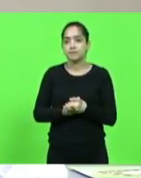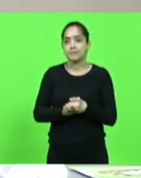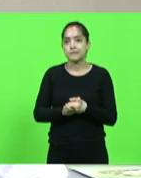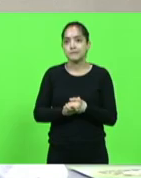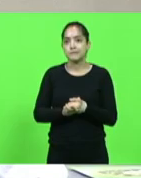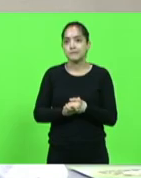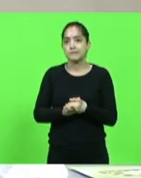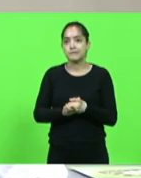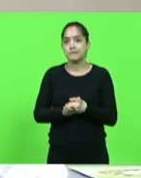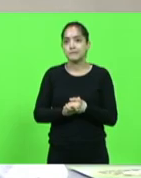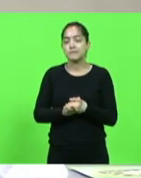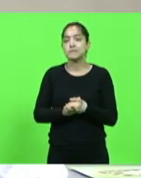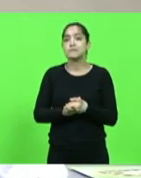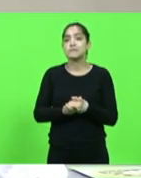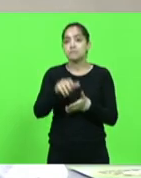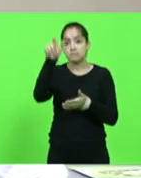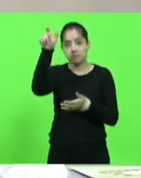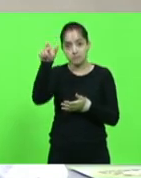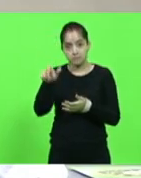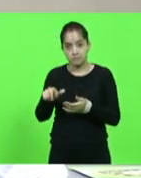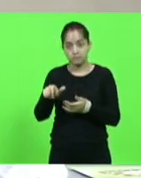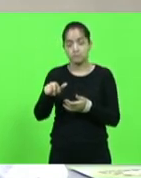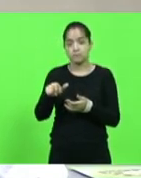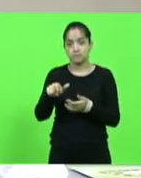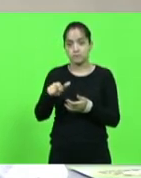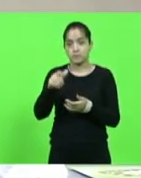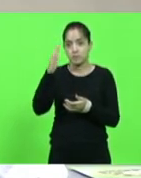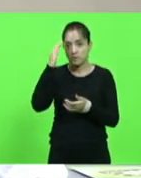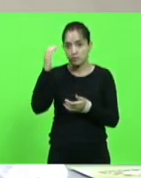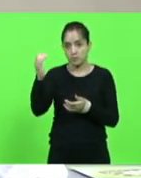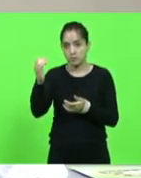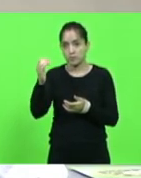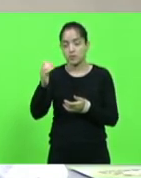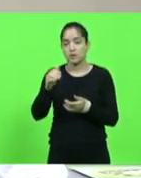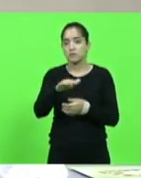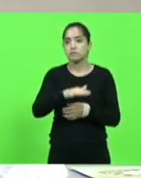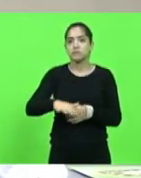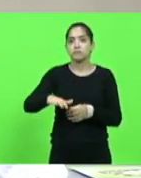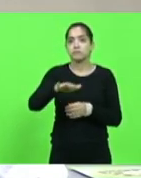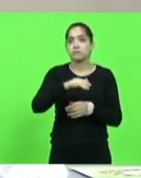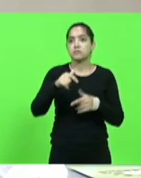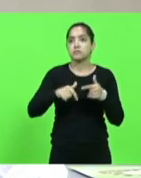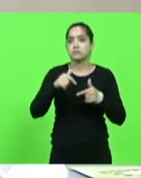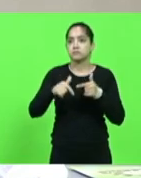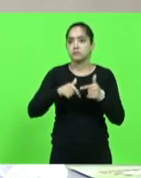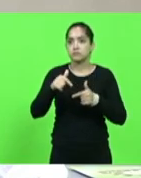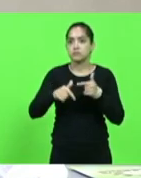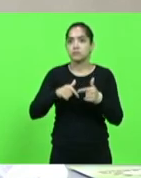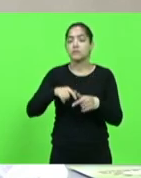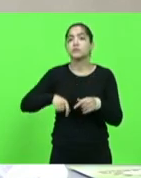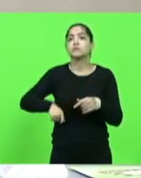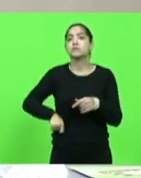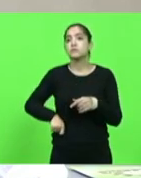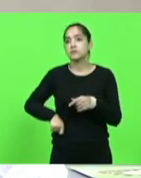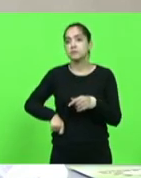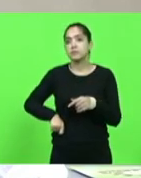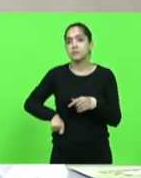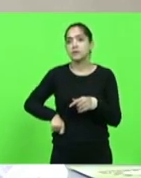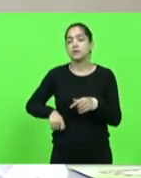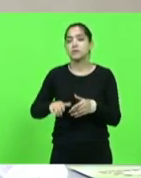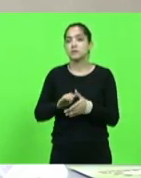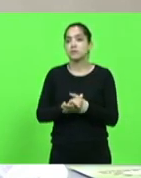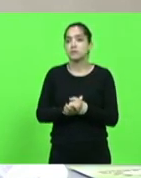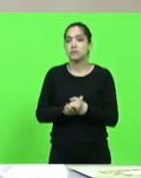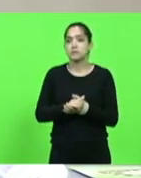Kuller, e figura pública prominente em suas áreas de atuação como desembargador Napoleão Xavier